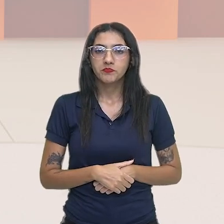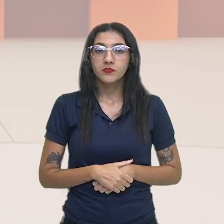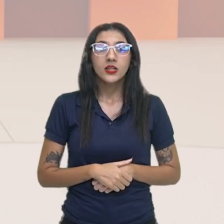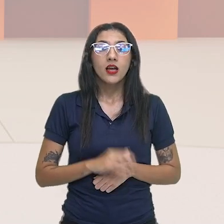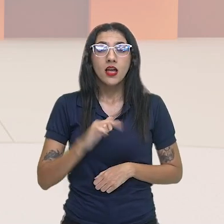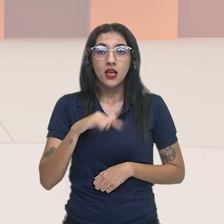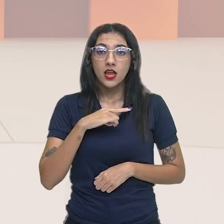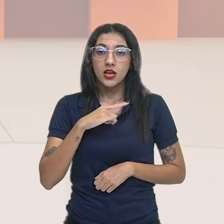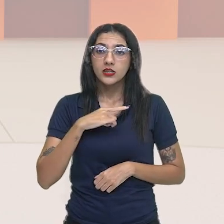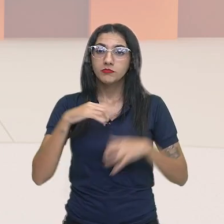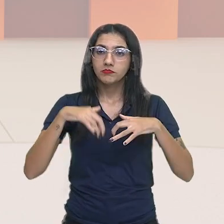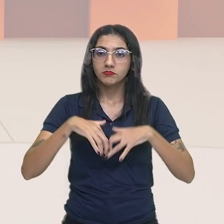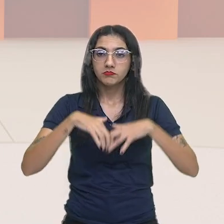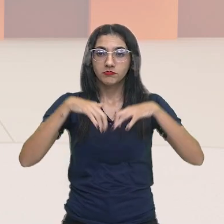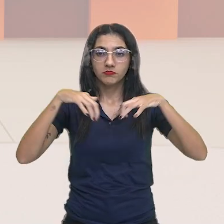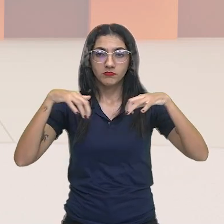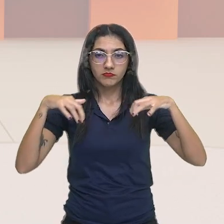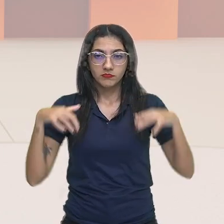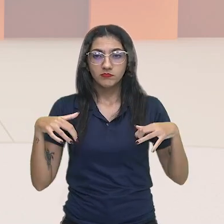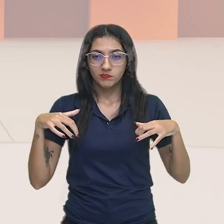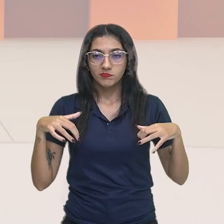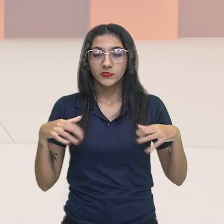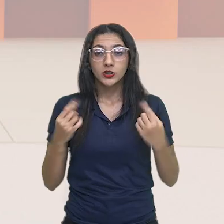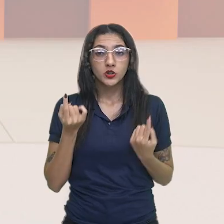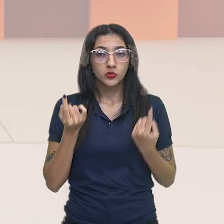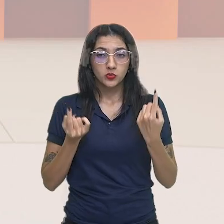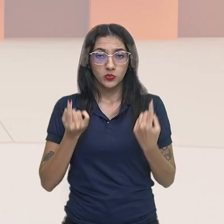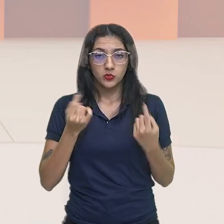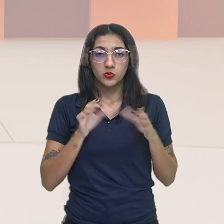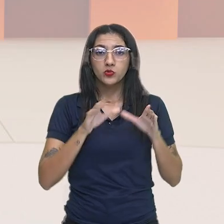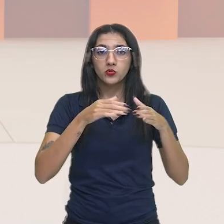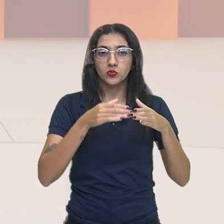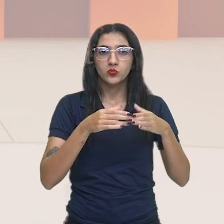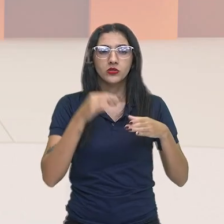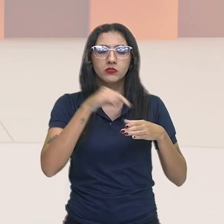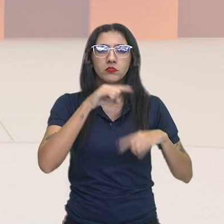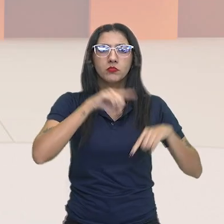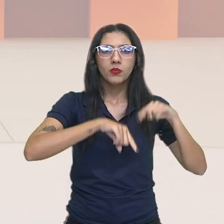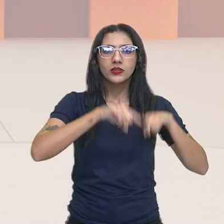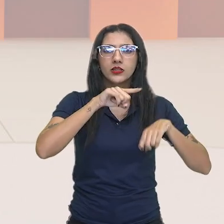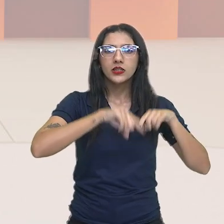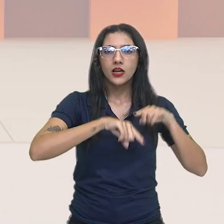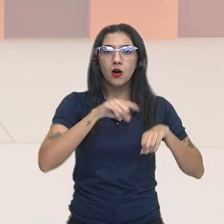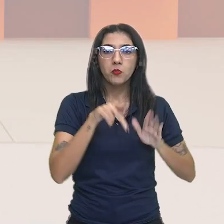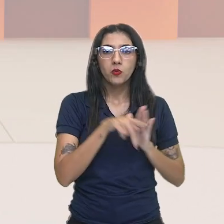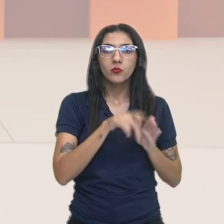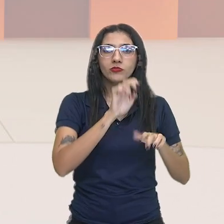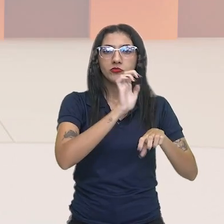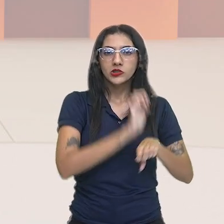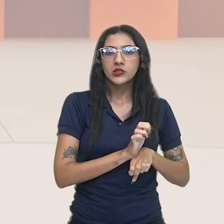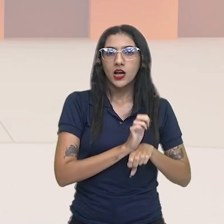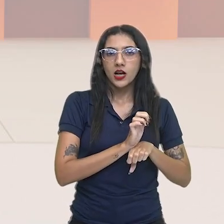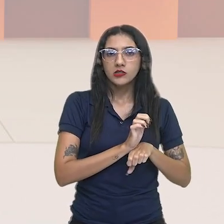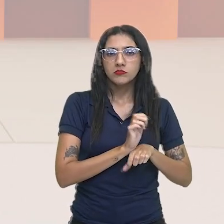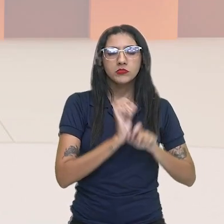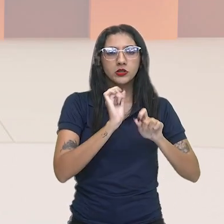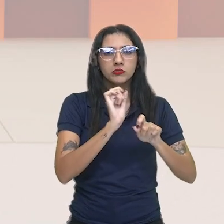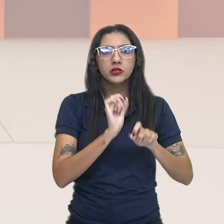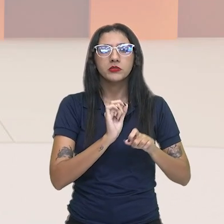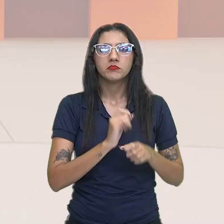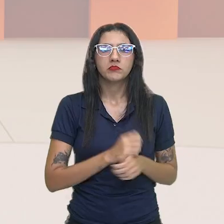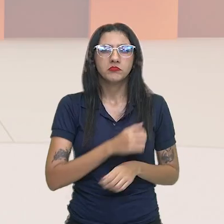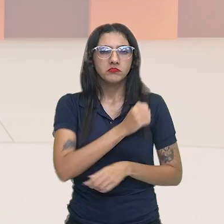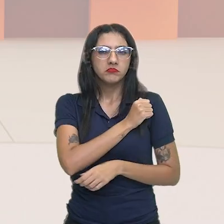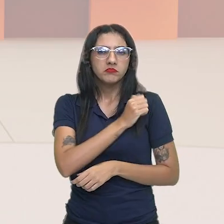dividiu os agentes de controle social em dois blocos: os aparelhos repressivos de Estado, que eles chamam, que são as Forças